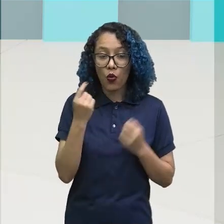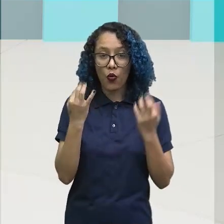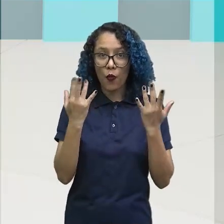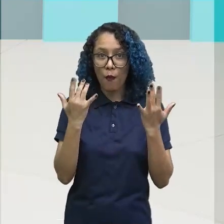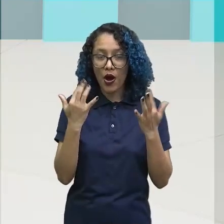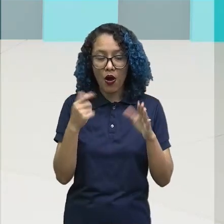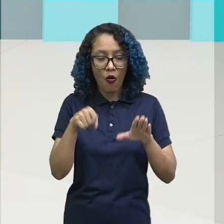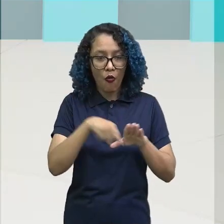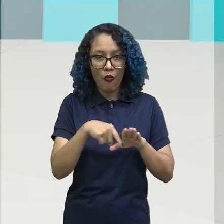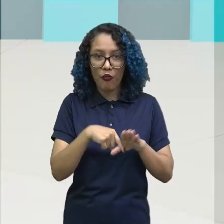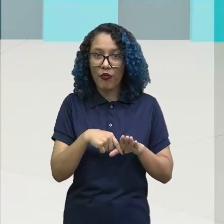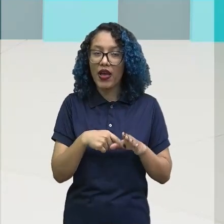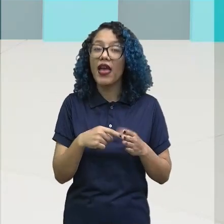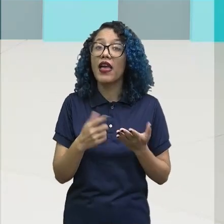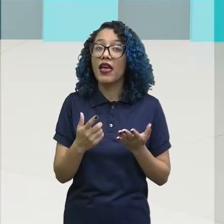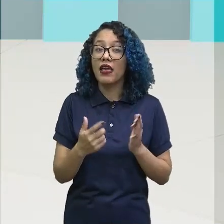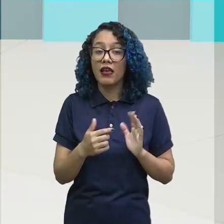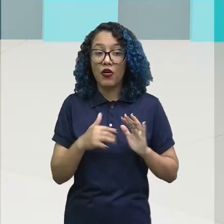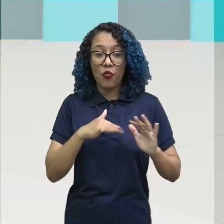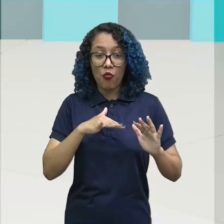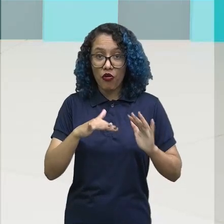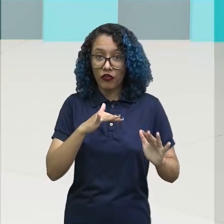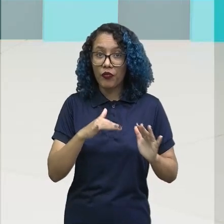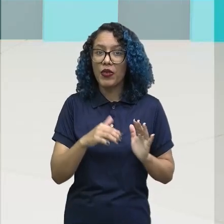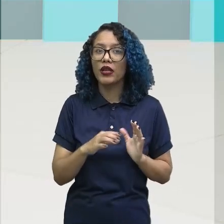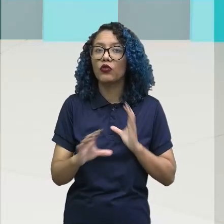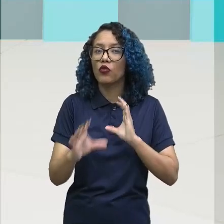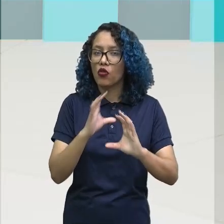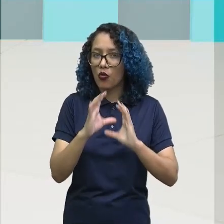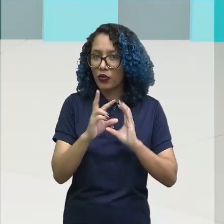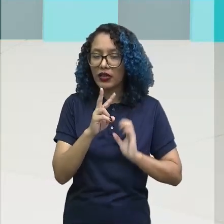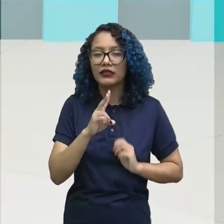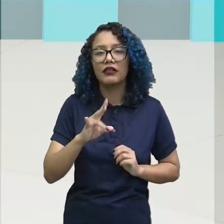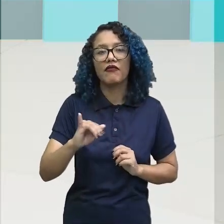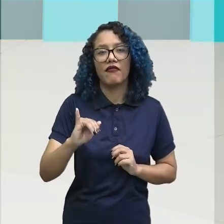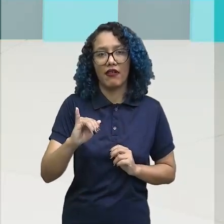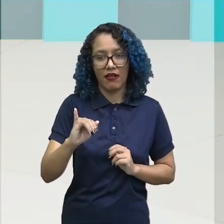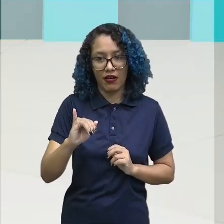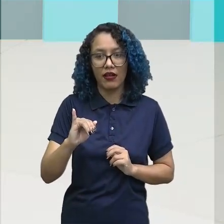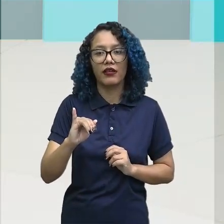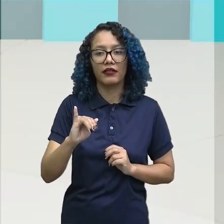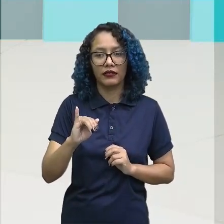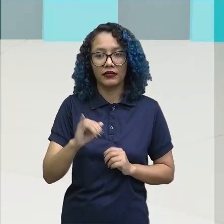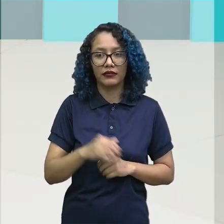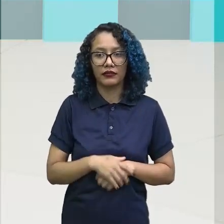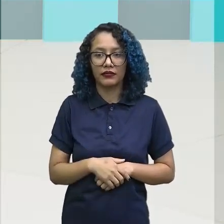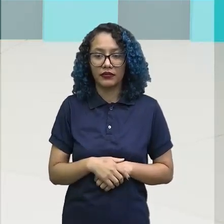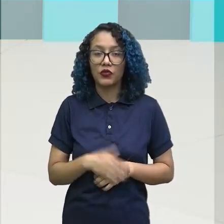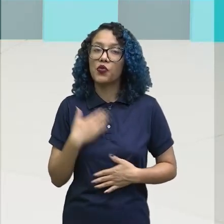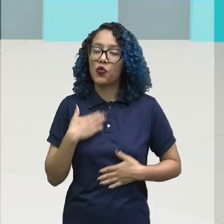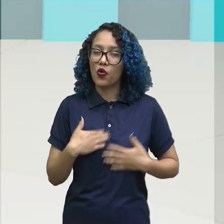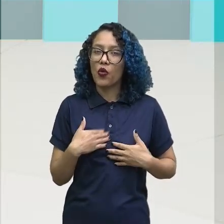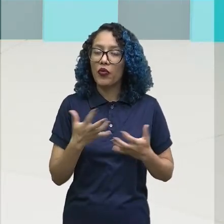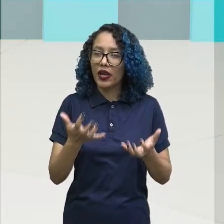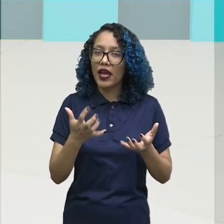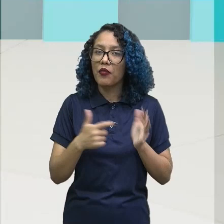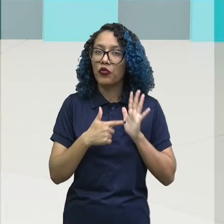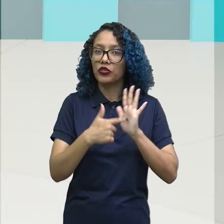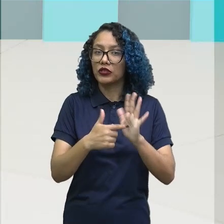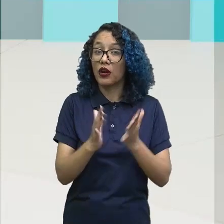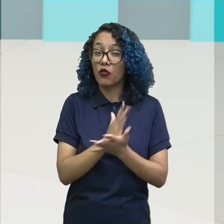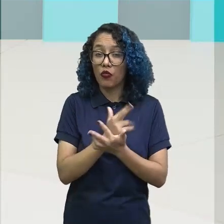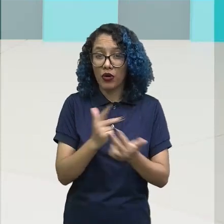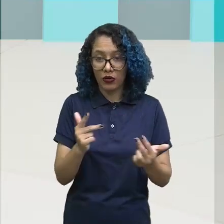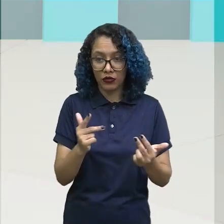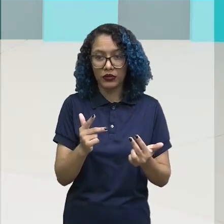estar expressando, vai estar fazendo algum movimento, eu vou estar comunicando, porque o meu corpo vai querer gritar, ele vai querer falar de alguma forma. E o seu